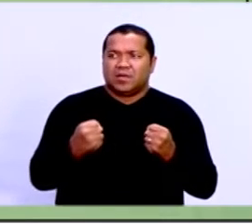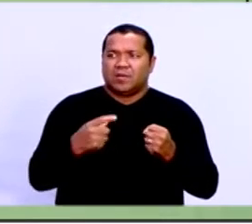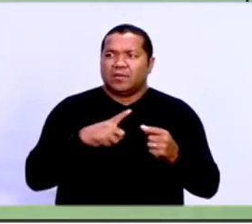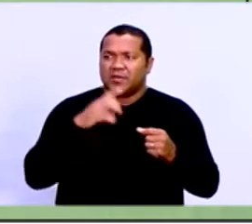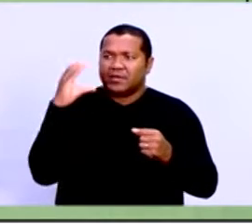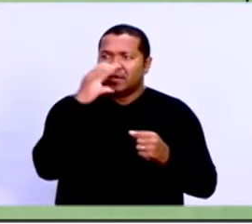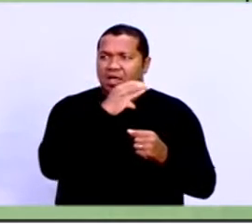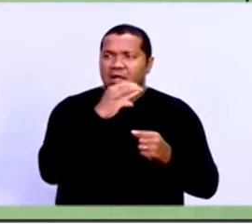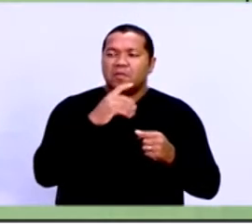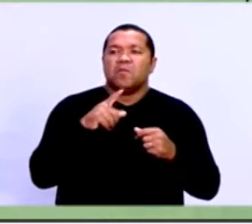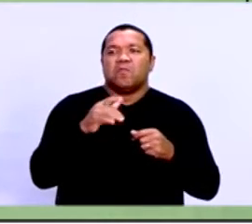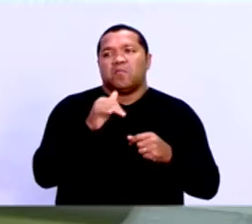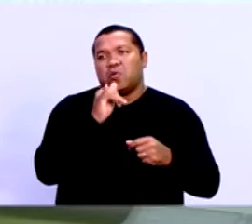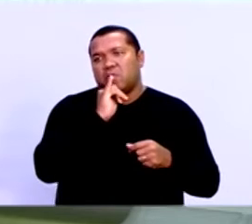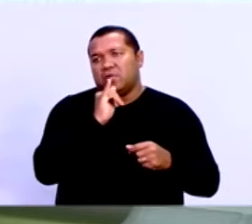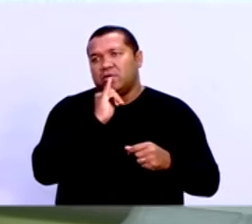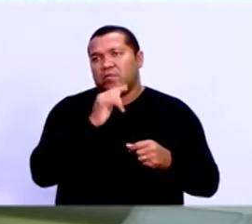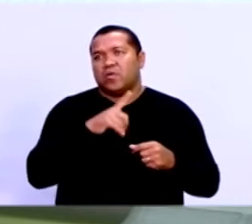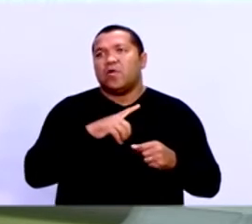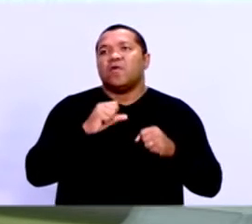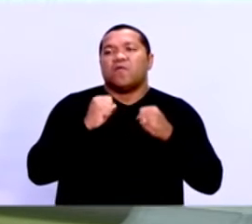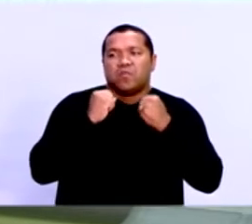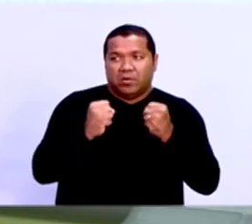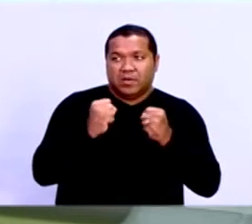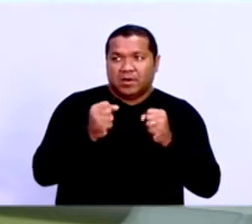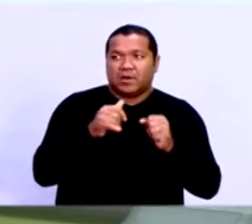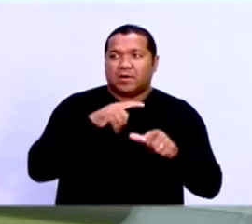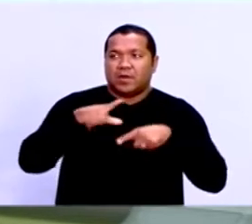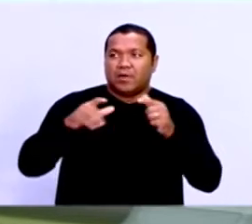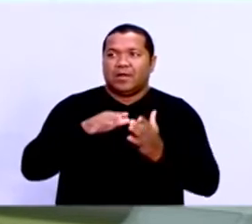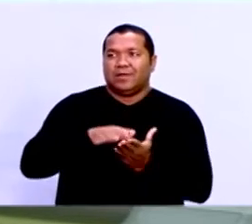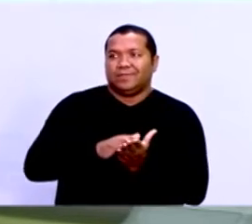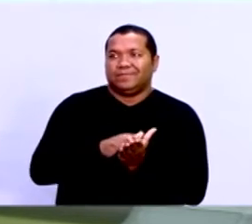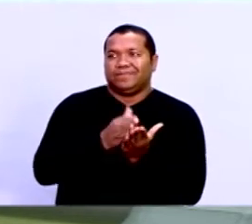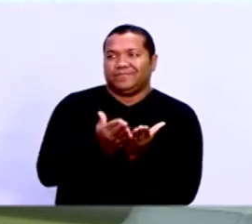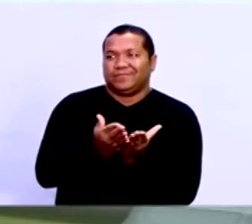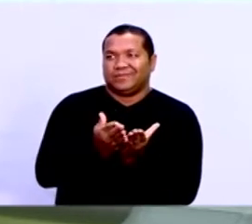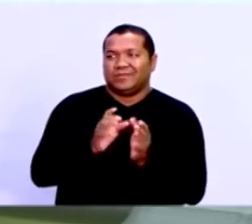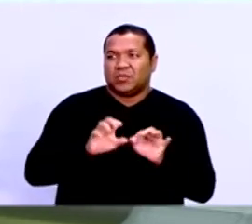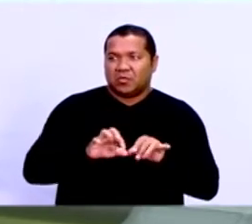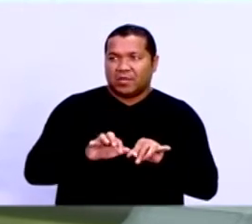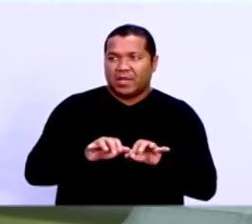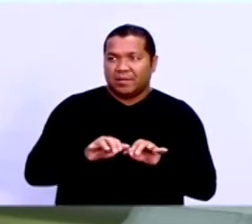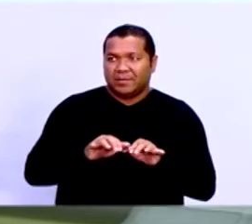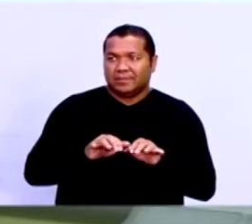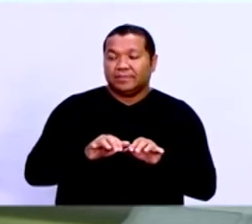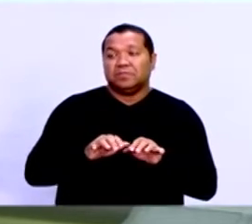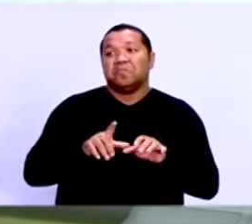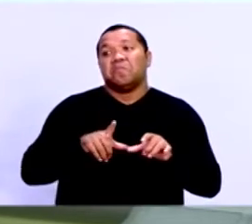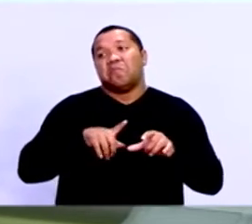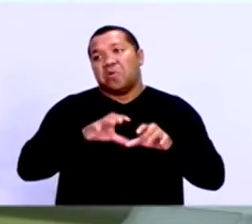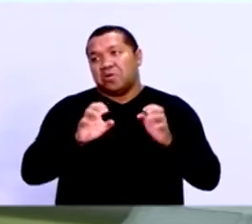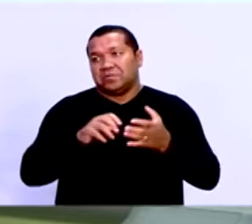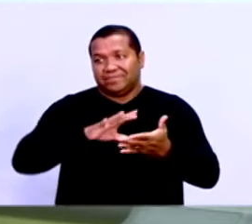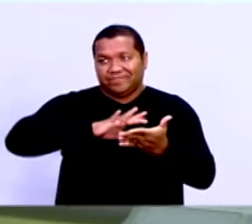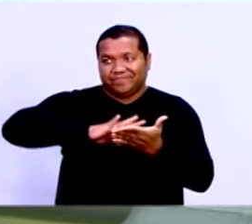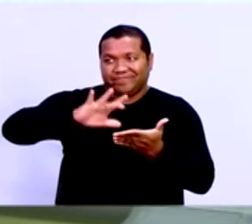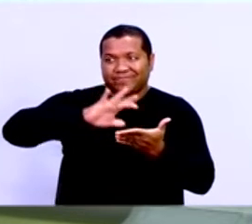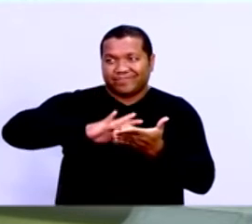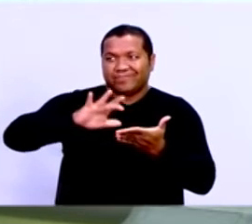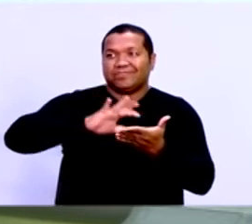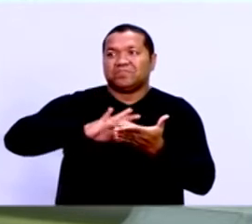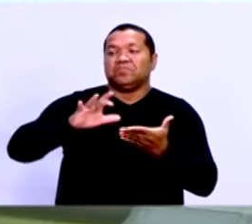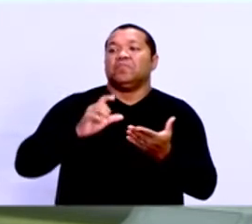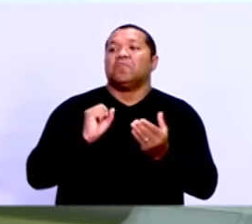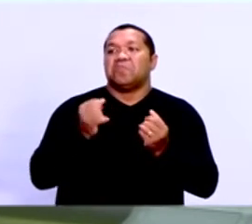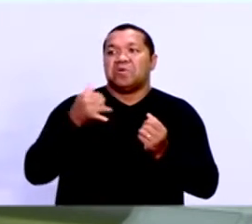podar poder usar esse meu sistema no tablet posso usar o seu software no meu smartphone com akon